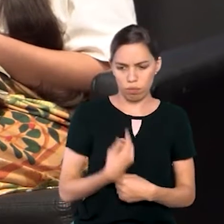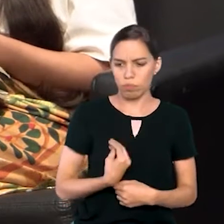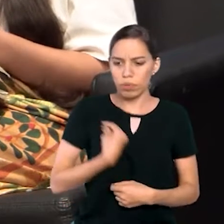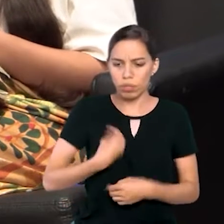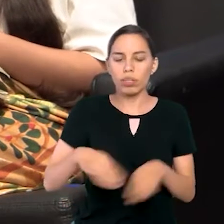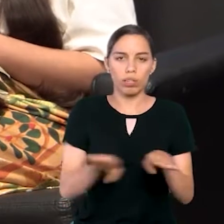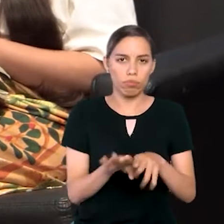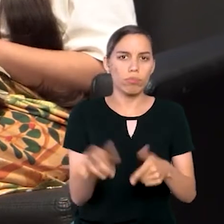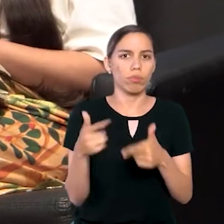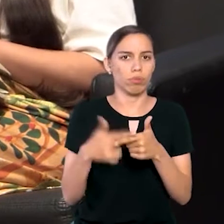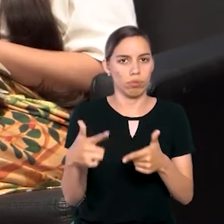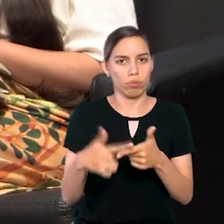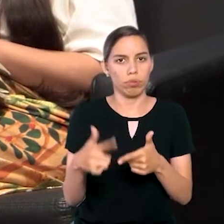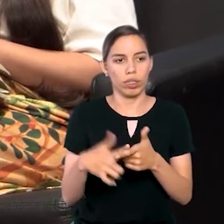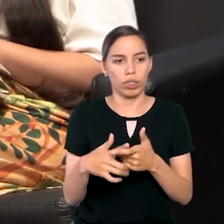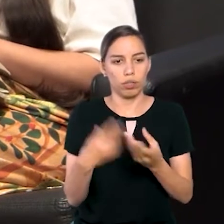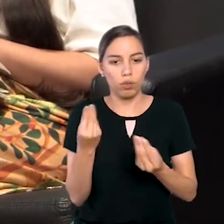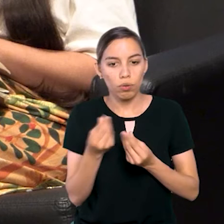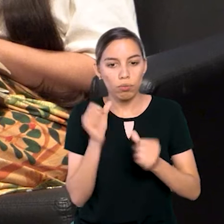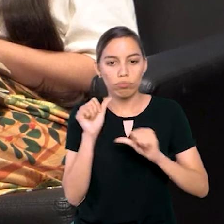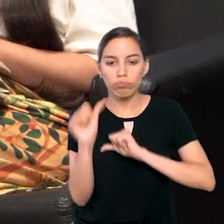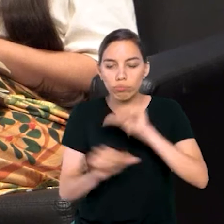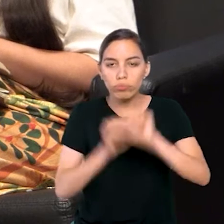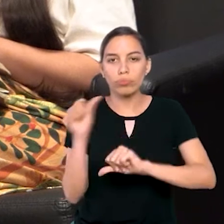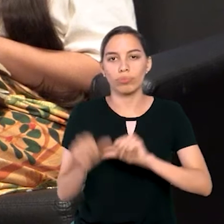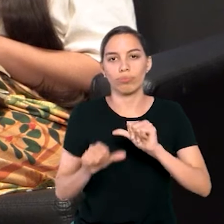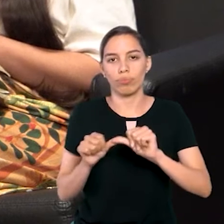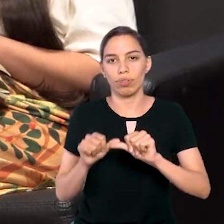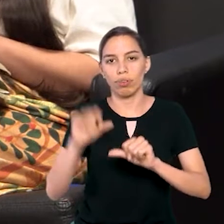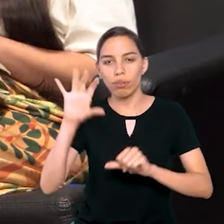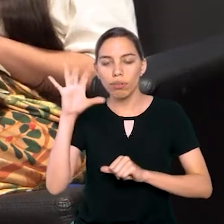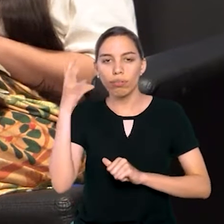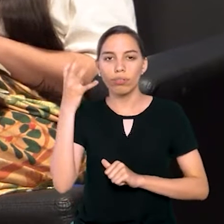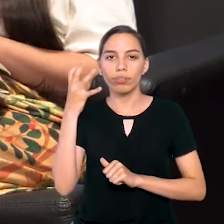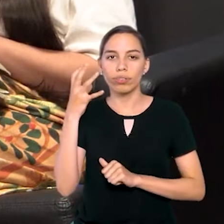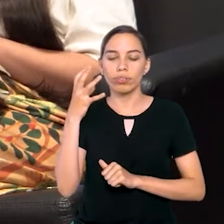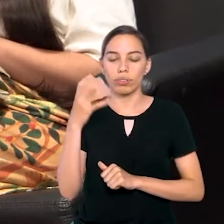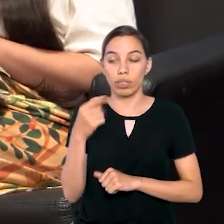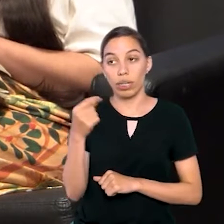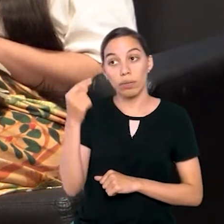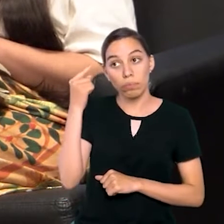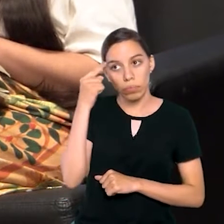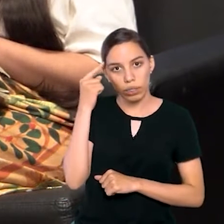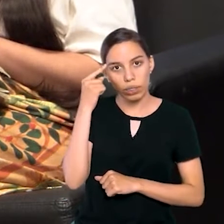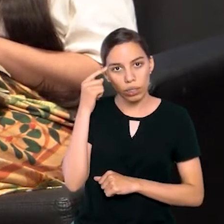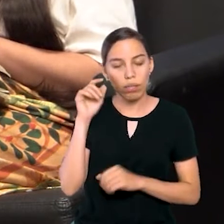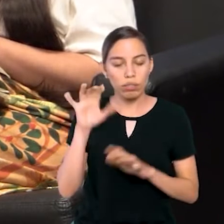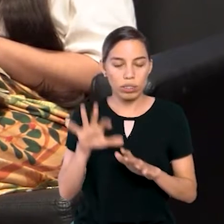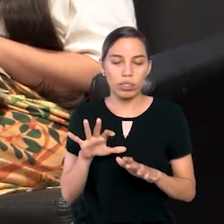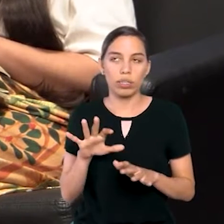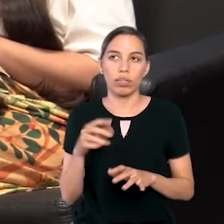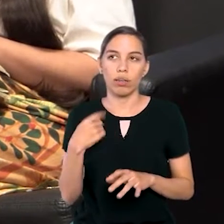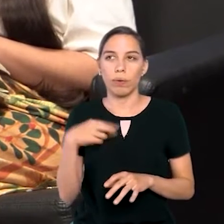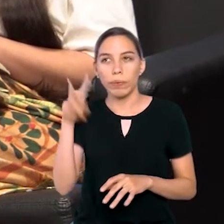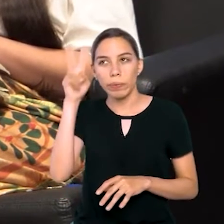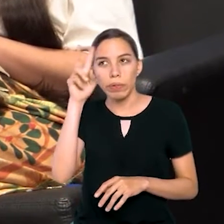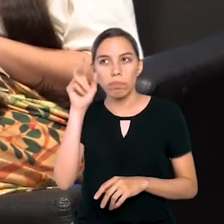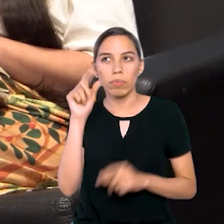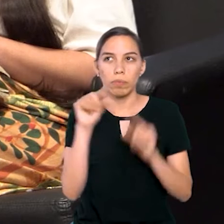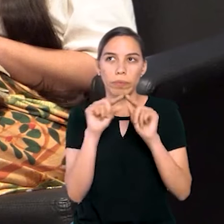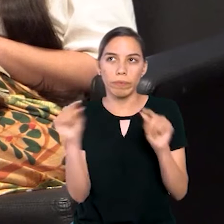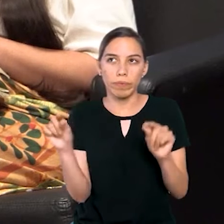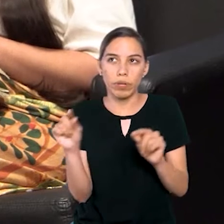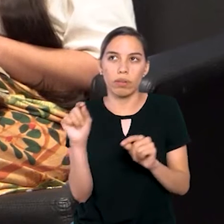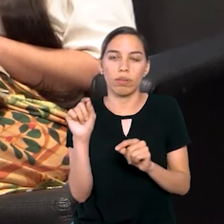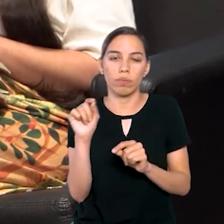parte da reparação disso tudo, né? E aí, nesse sentido, eu lembrei de uma fala do parente Geraldo,